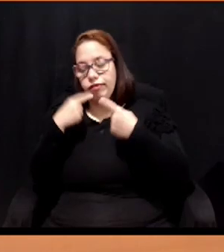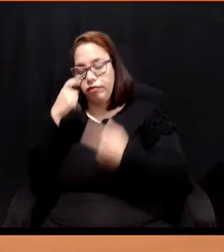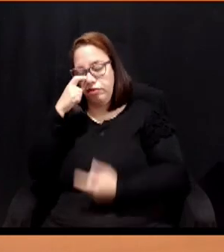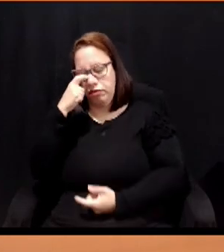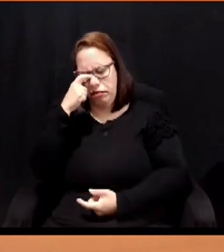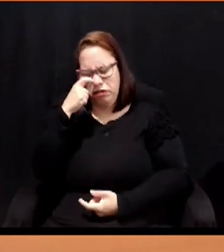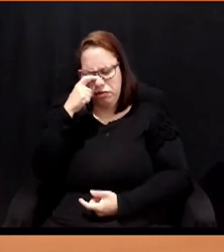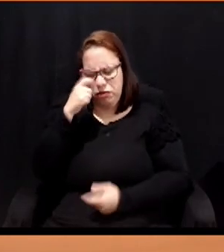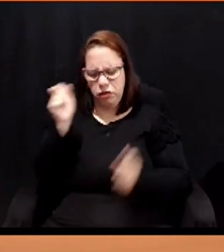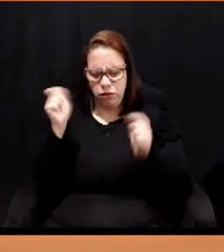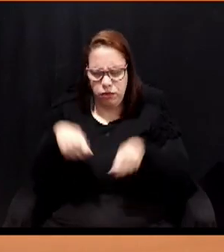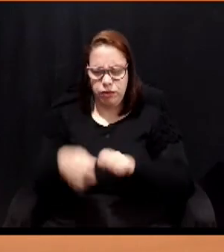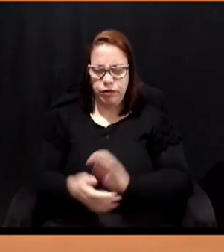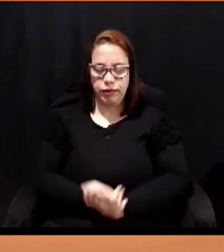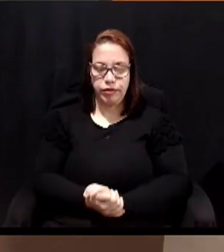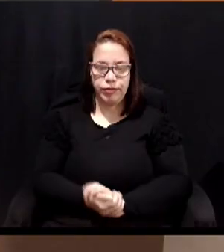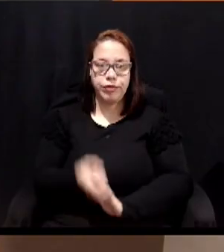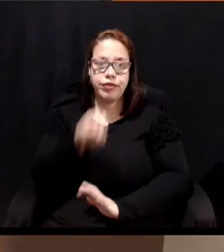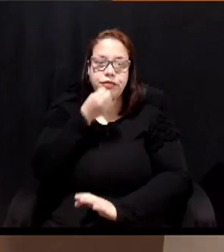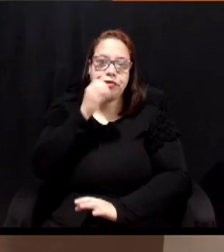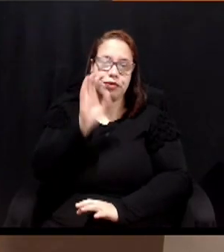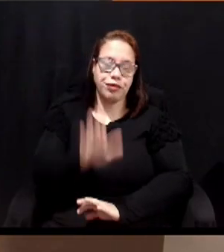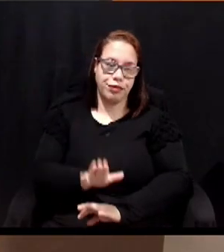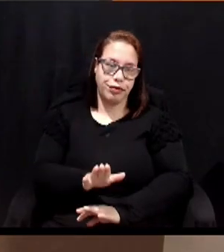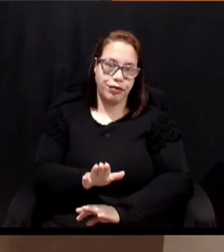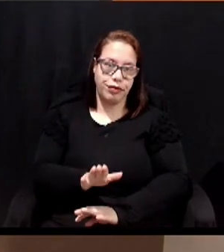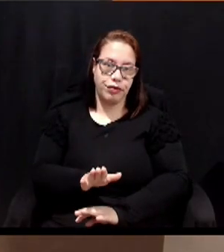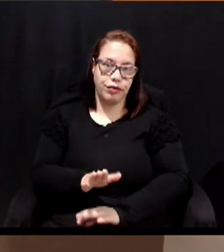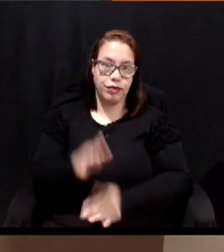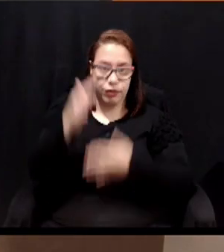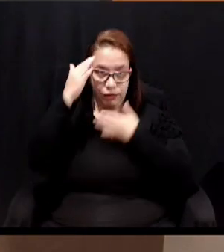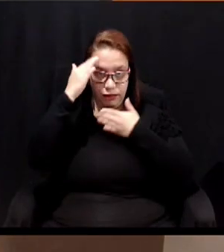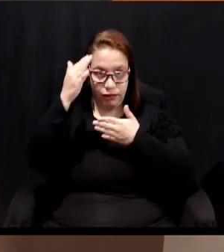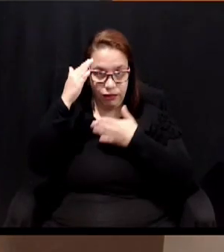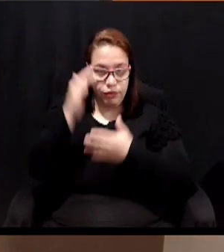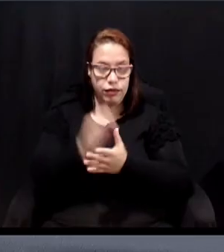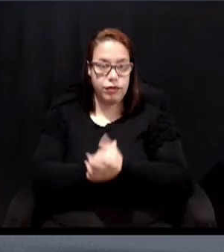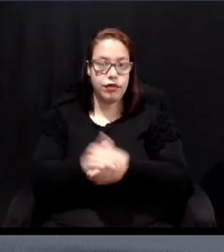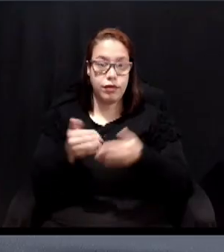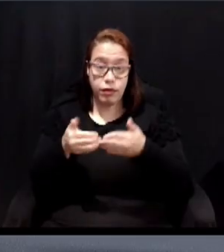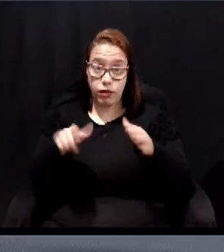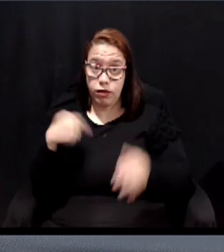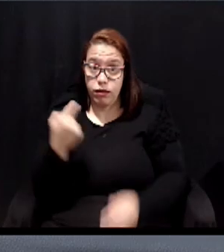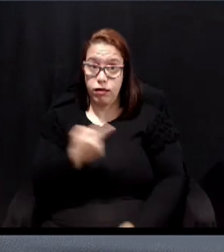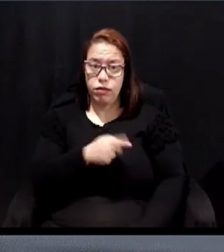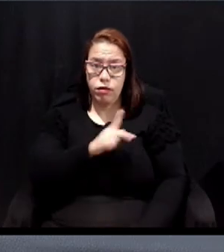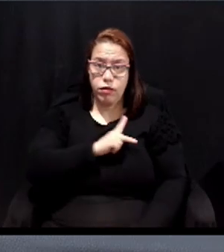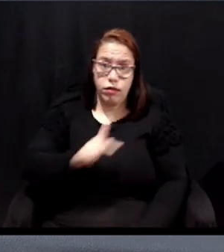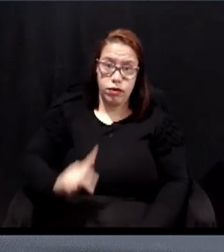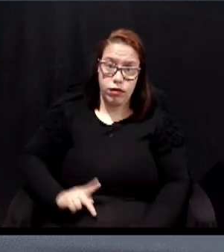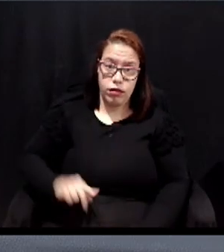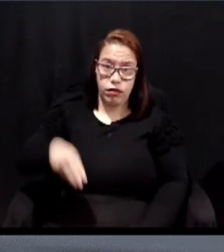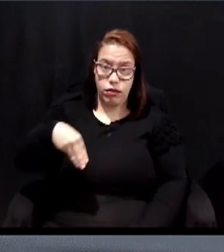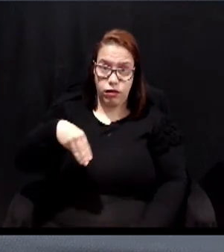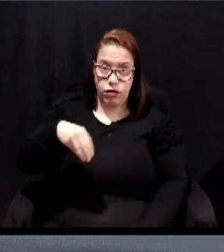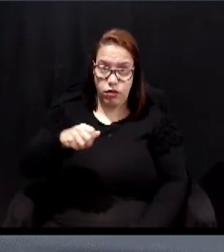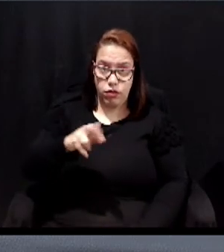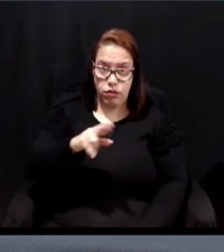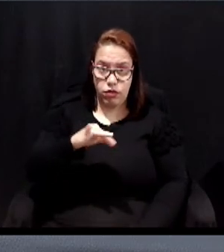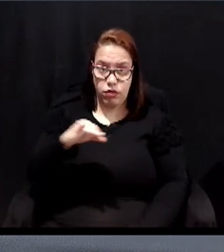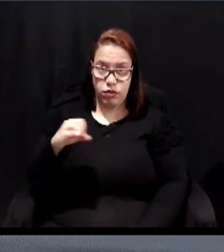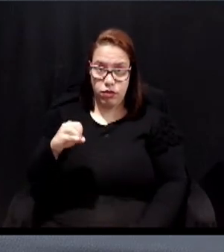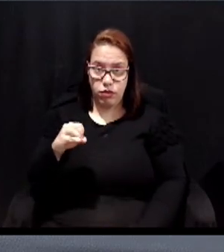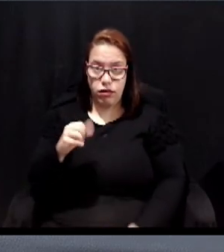possível. Boa tarde, vereadora Paola. Obrigado por abrir a casa para nós, ao nosso presidente Márcio Barbado, ao o nosso